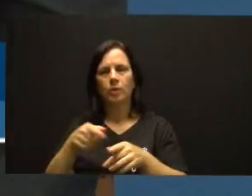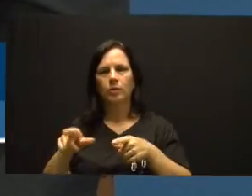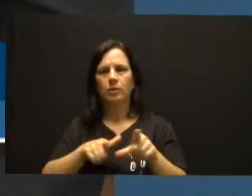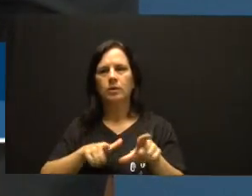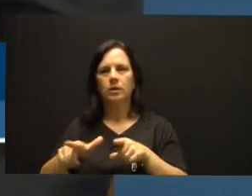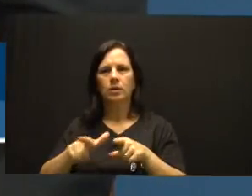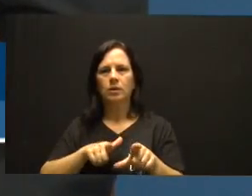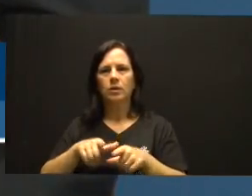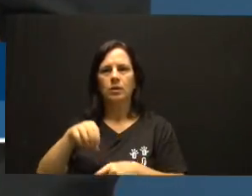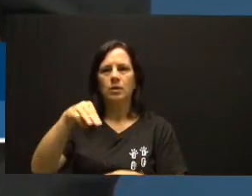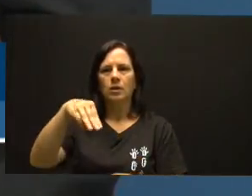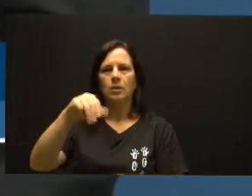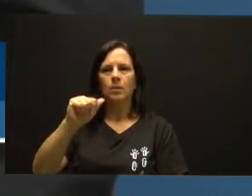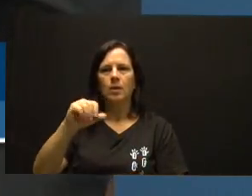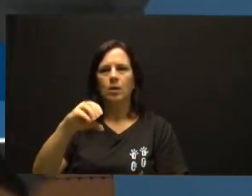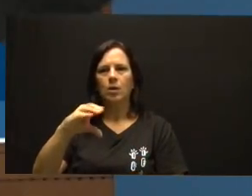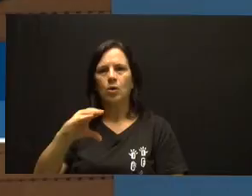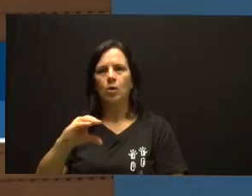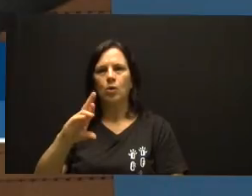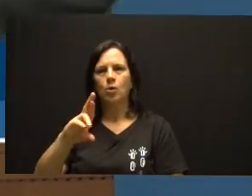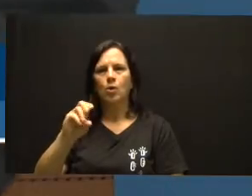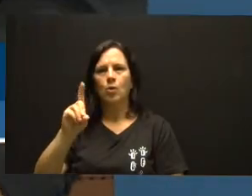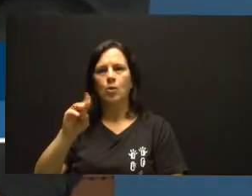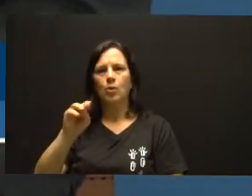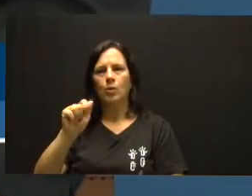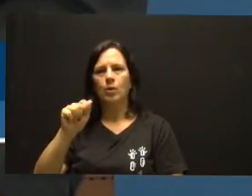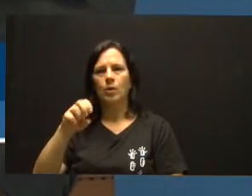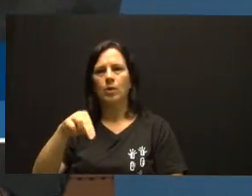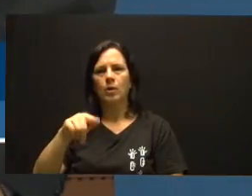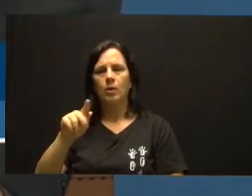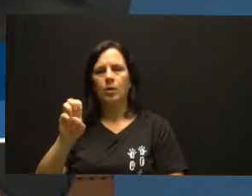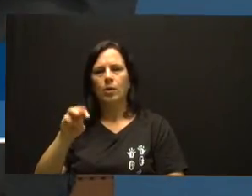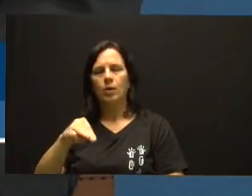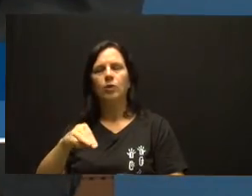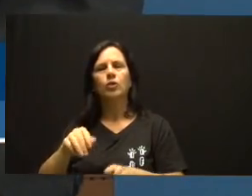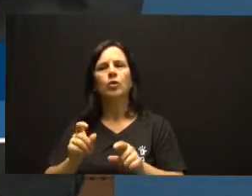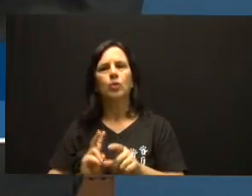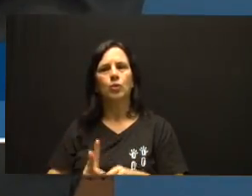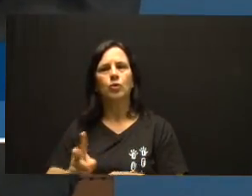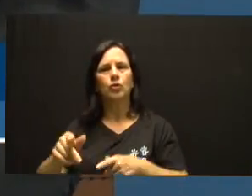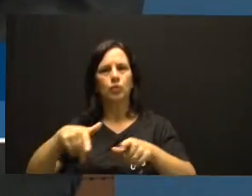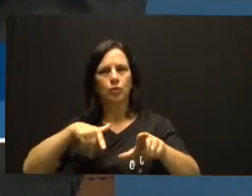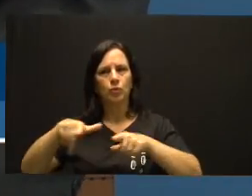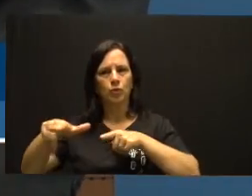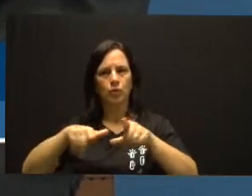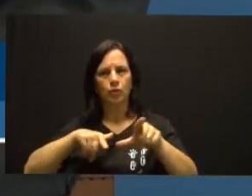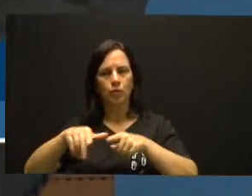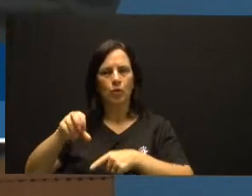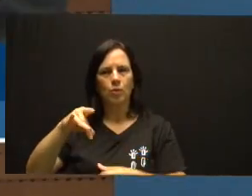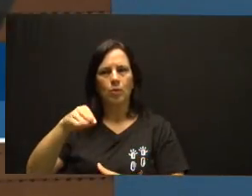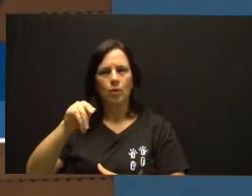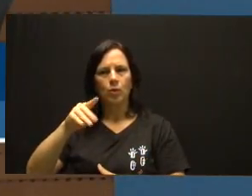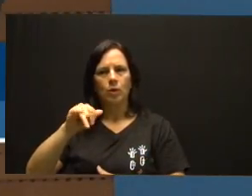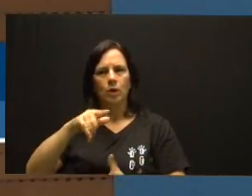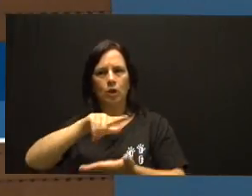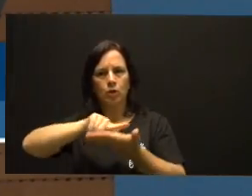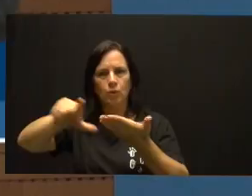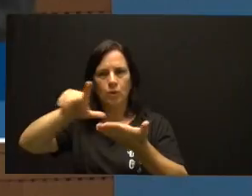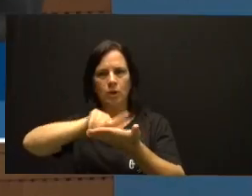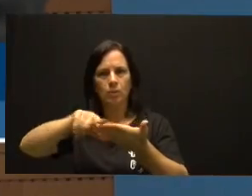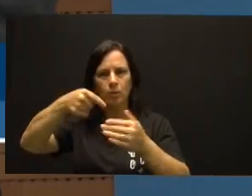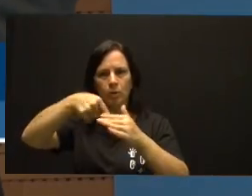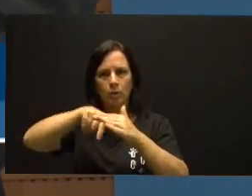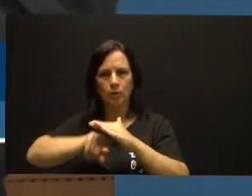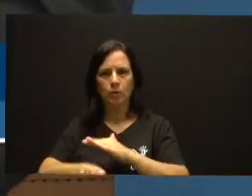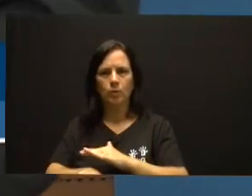da macrodrenagem na cidade e cobrar que o Poder Executivo continue fazendo a microdrenagem, que é a limpeza das galerias e dos